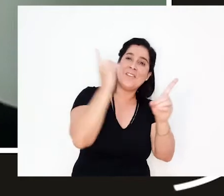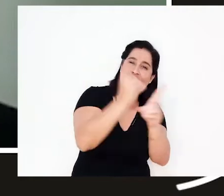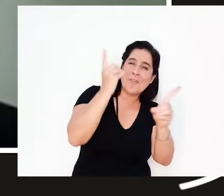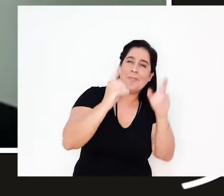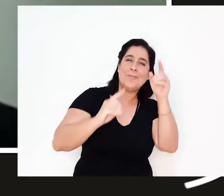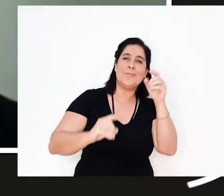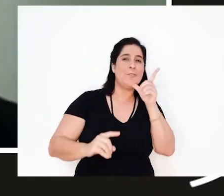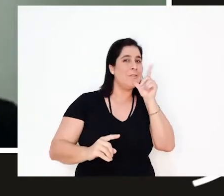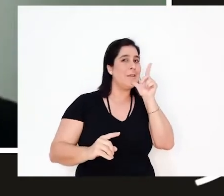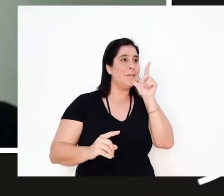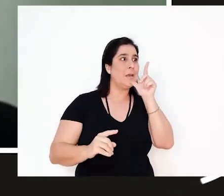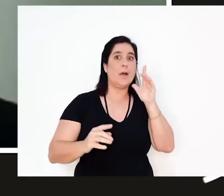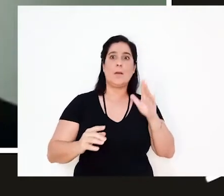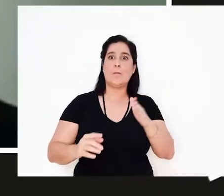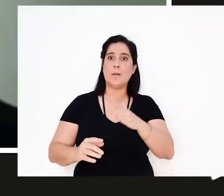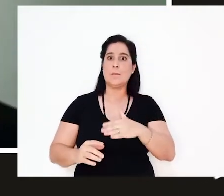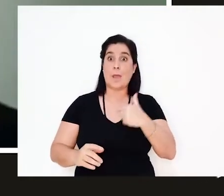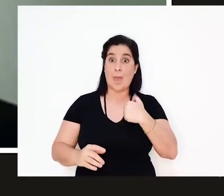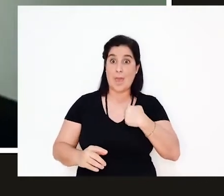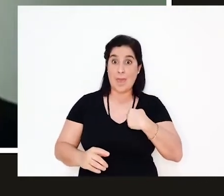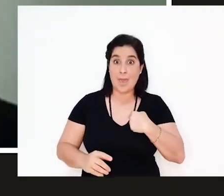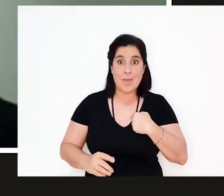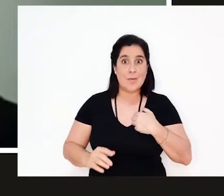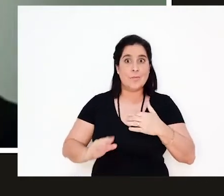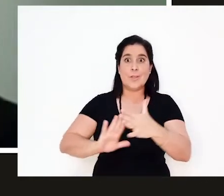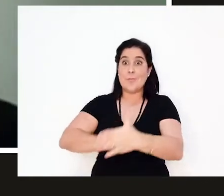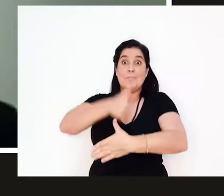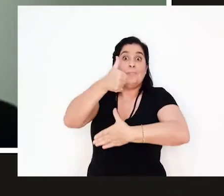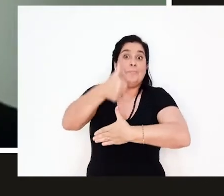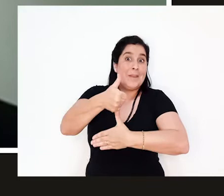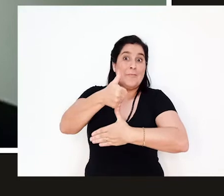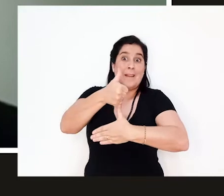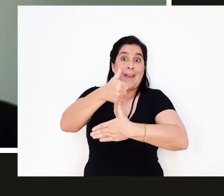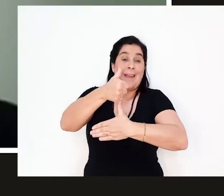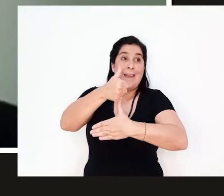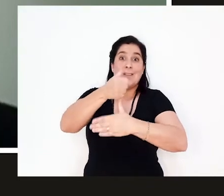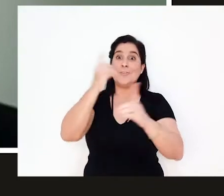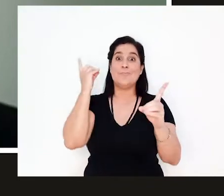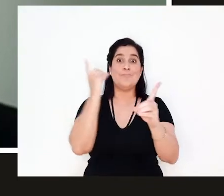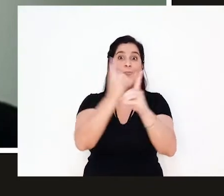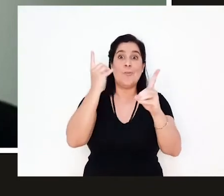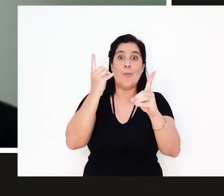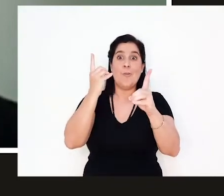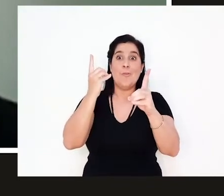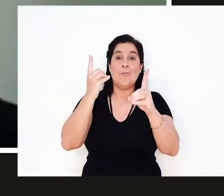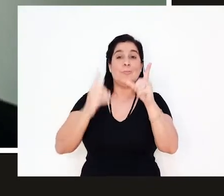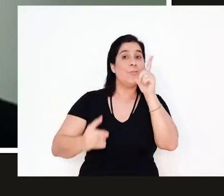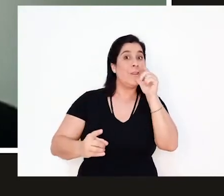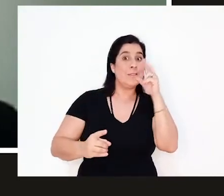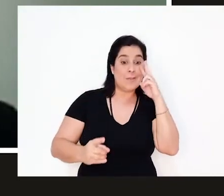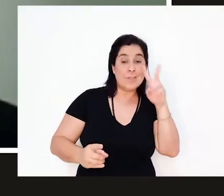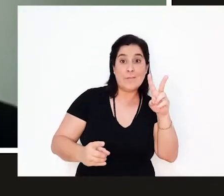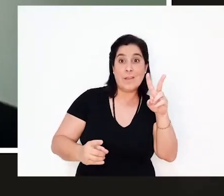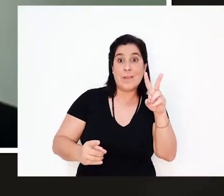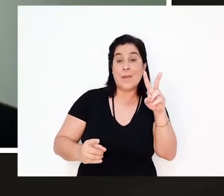para casa. E aí, eu tenho esse privilégio, né, de estar vendo o Encontro das Águas, que o pessoal sempre paga para ir, né,